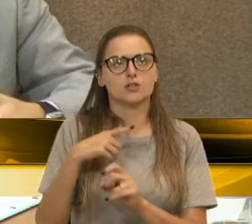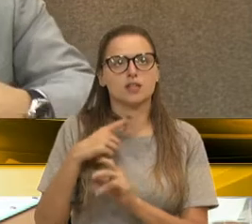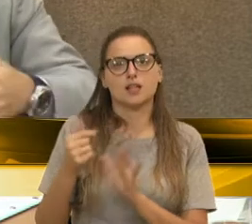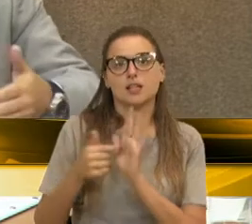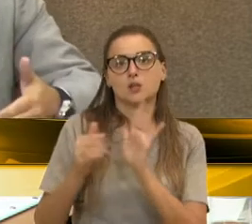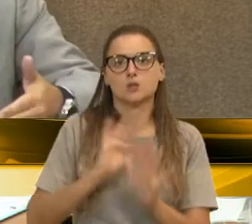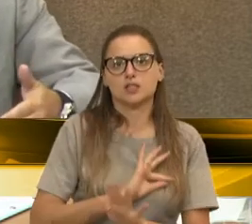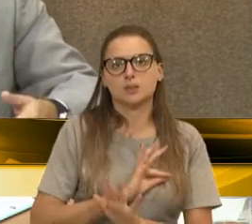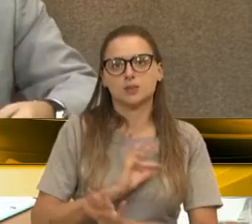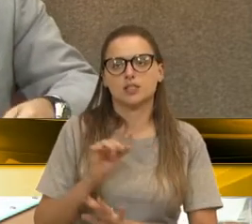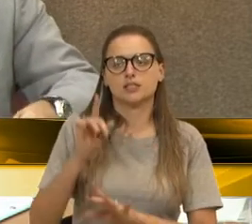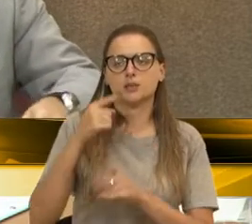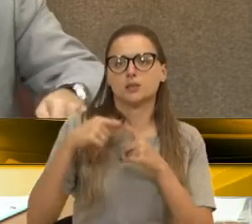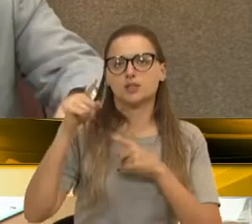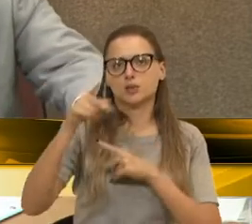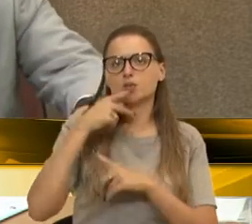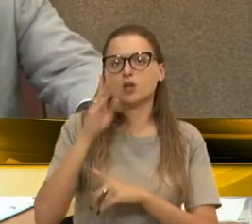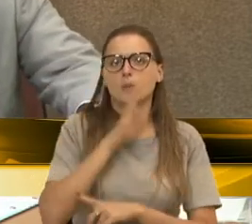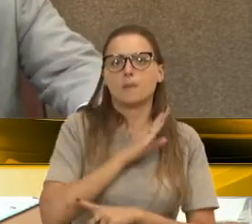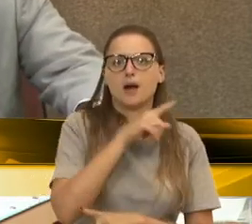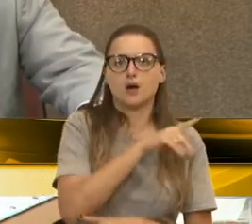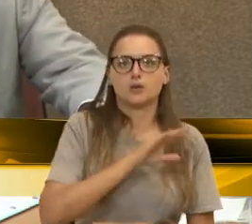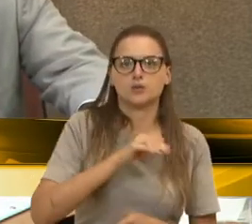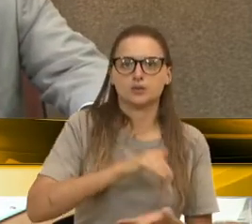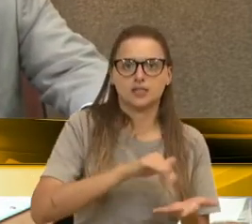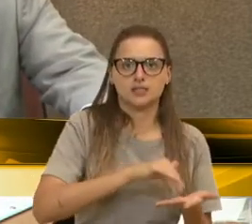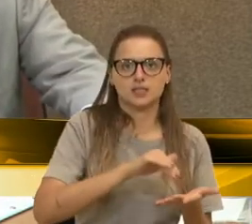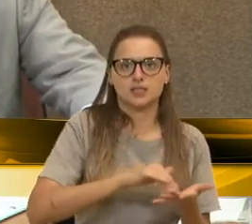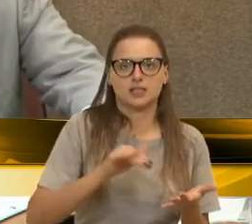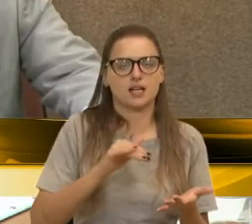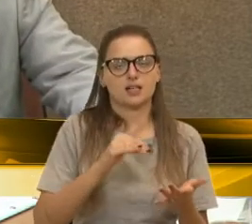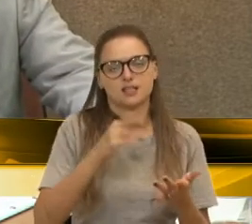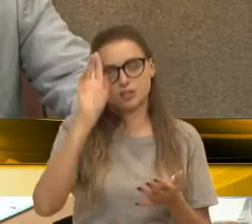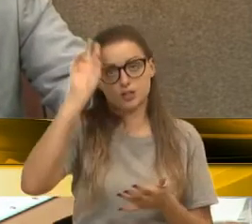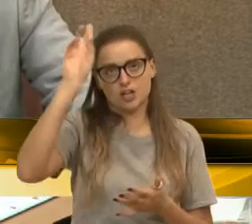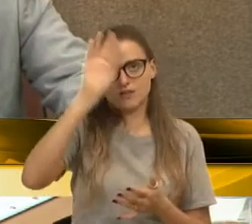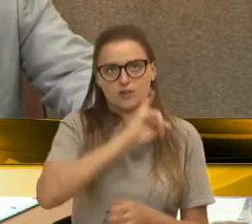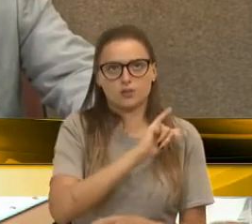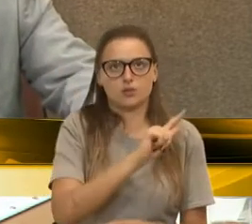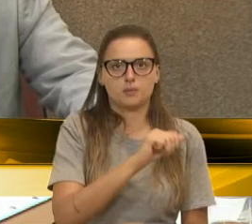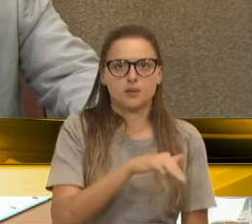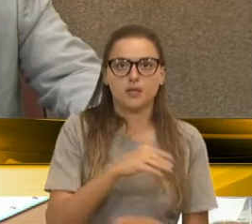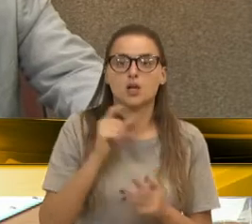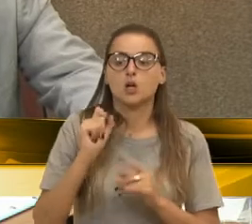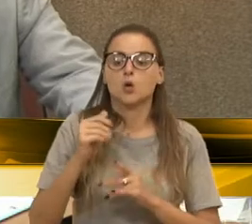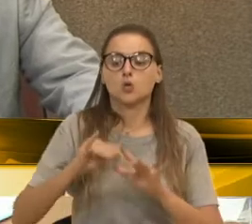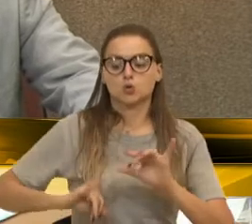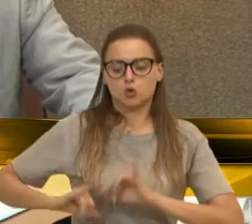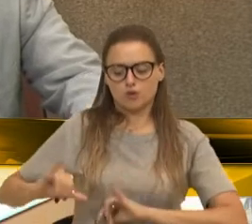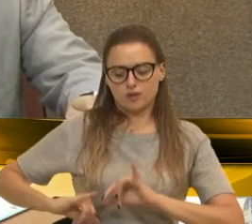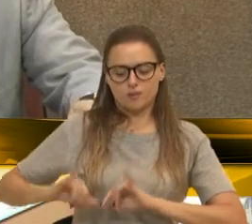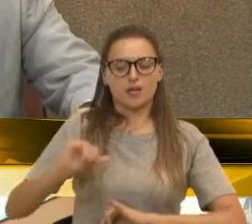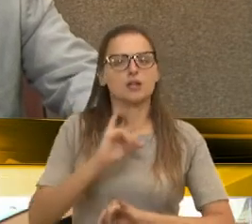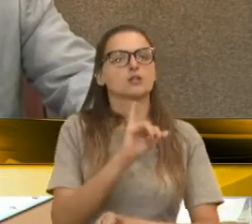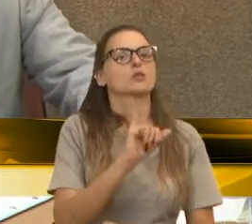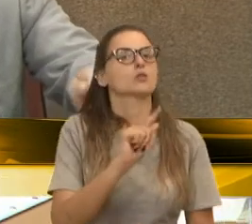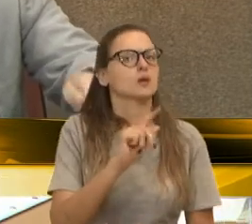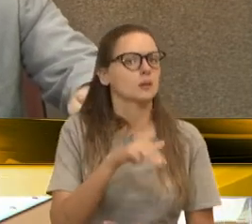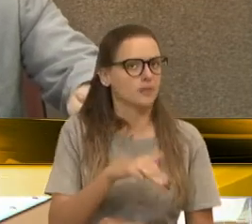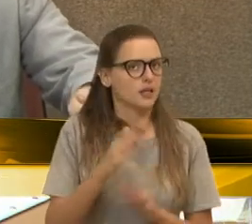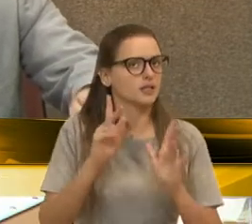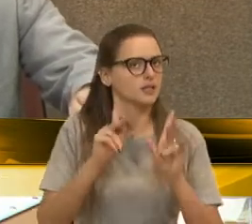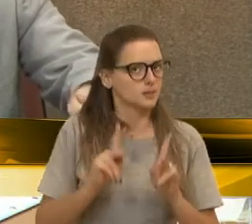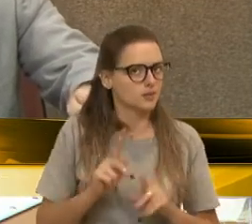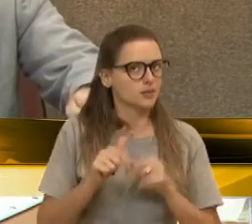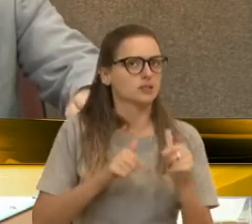a gente tem que ficar atento, porque o que estão passando mentalmente os funcionários da farmácia do IPAM hoje não é brincadeira. Eu também converso com vários deles e